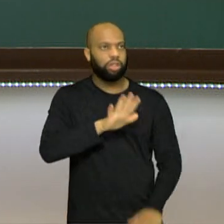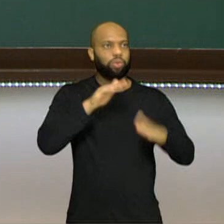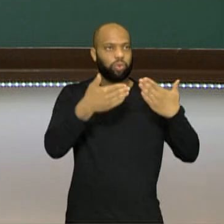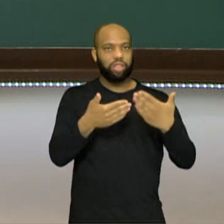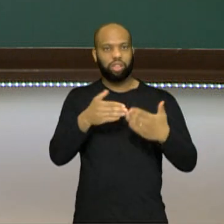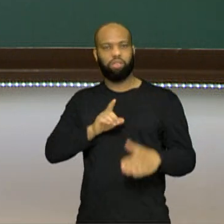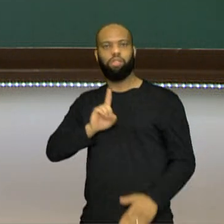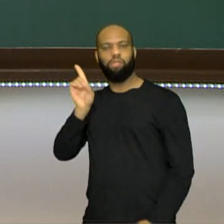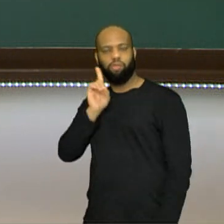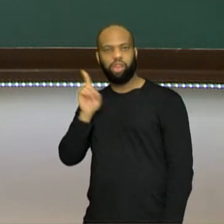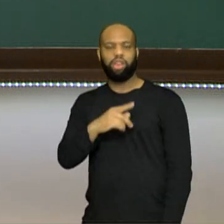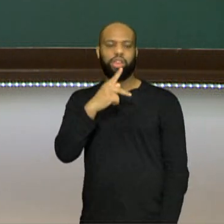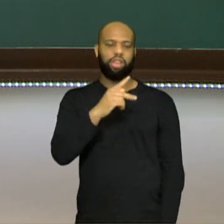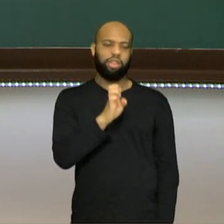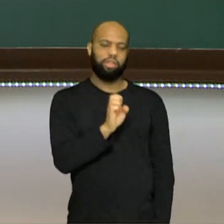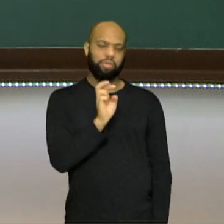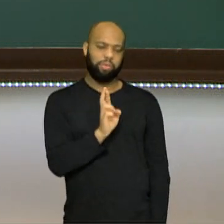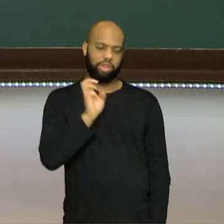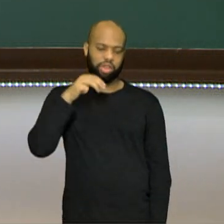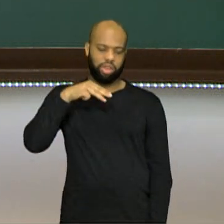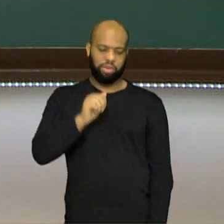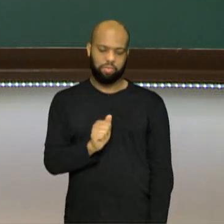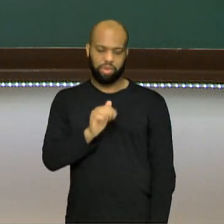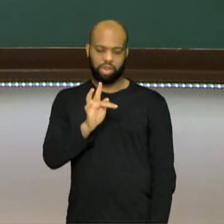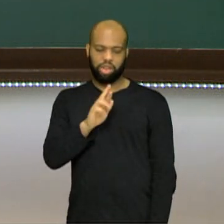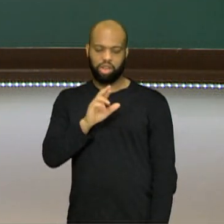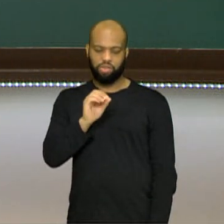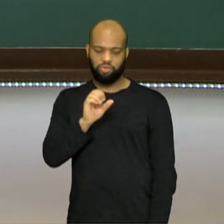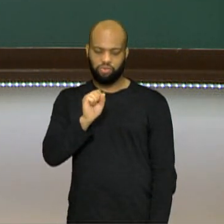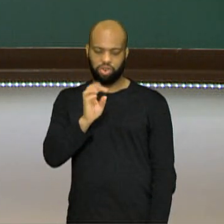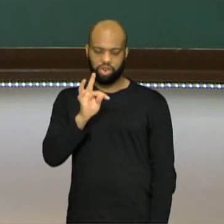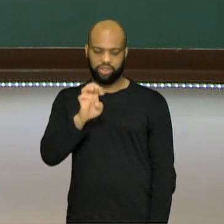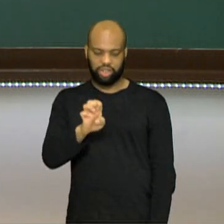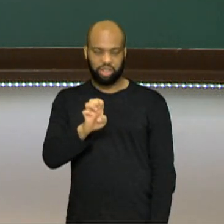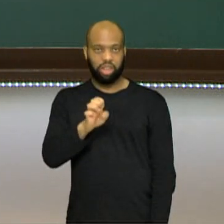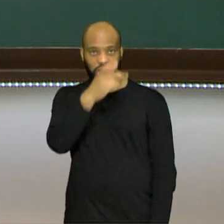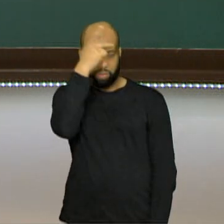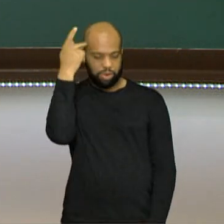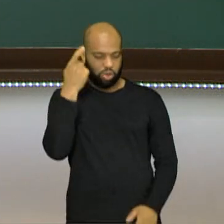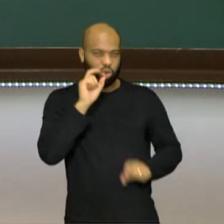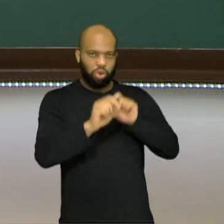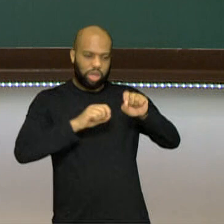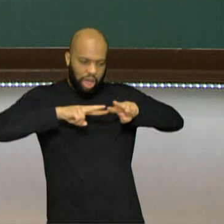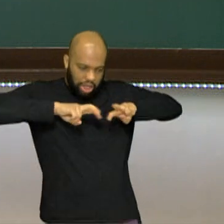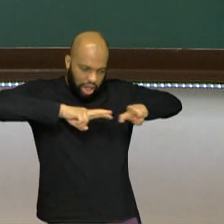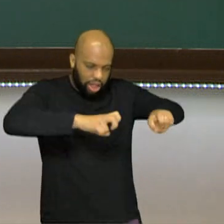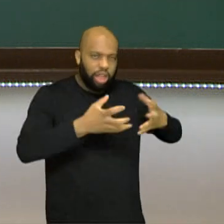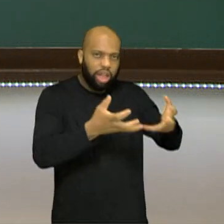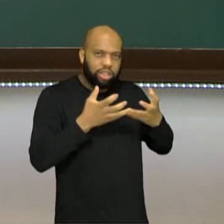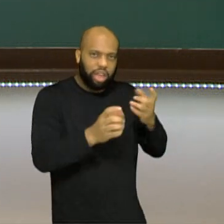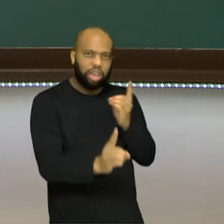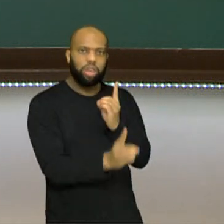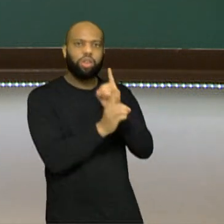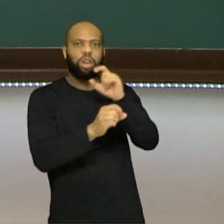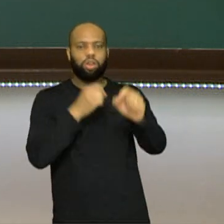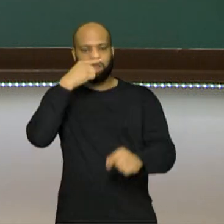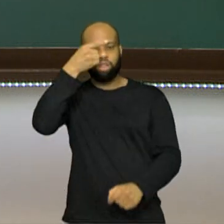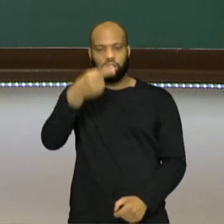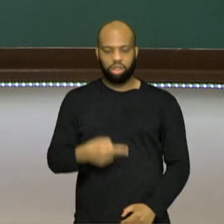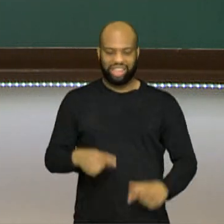permafrost hoje em dia as pessoas fazem escavações atrás de marfim de mamute, para eles poderem comercializar, e